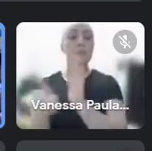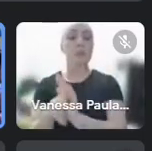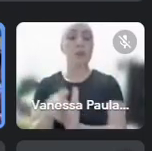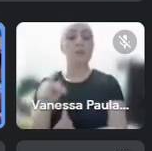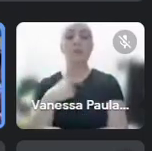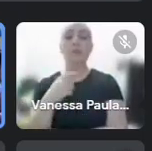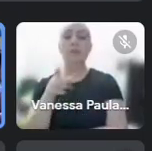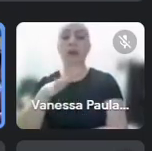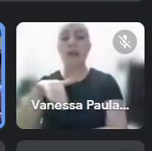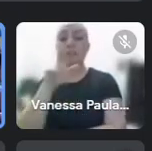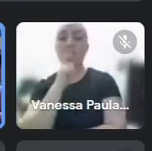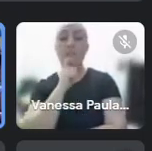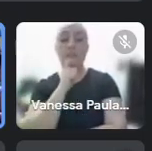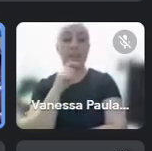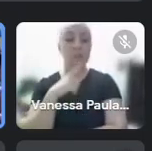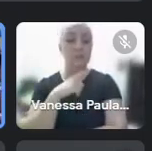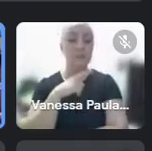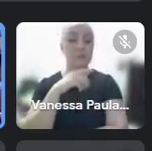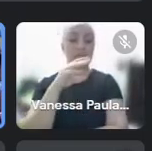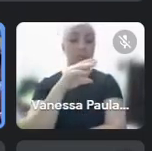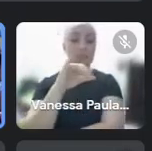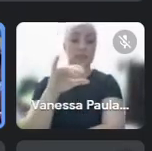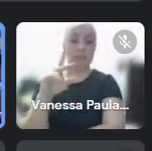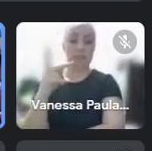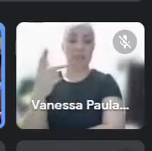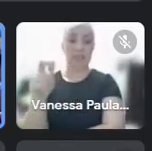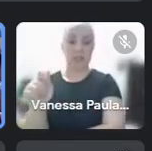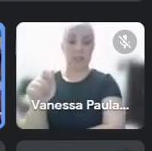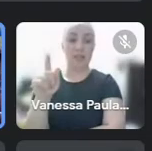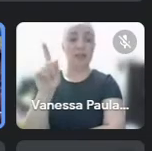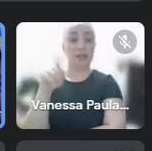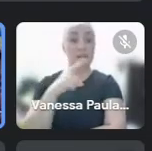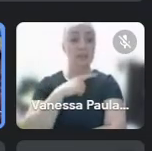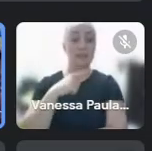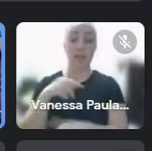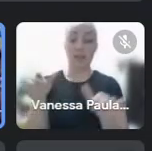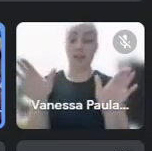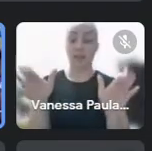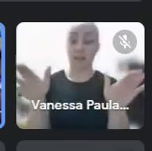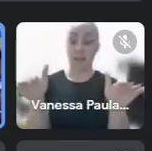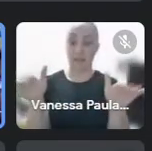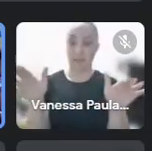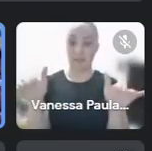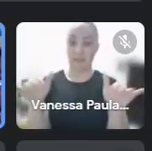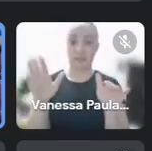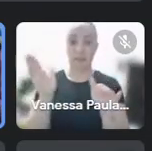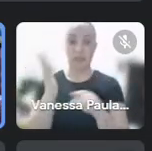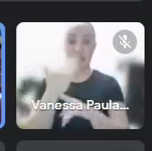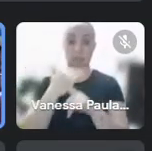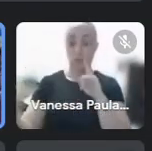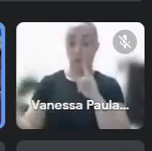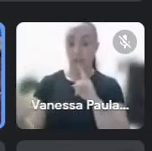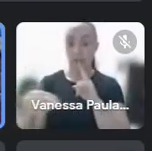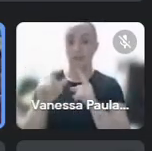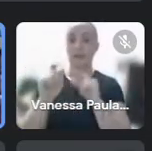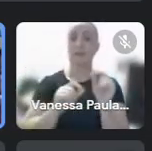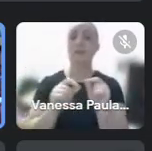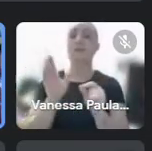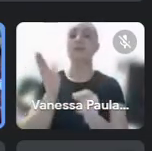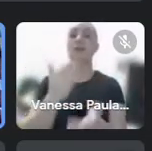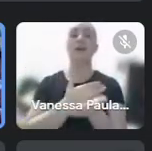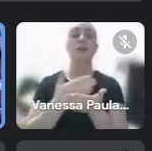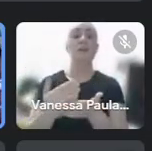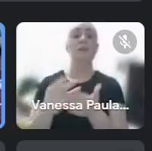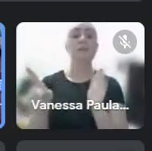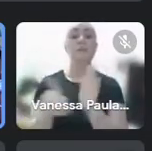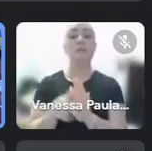ciclo apresentando descamação visível, as nadadeiras dilaceradas, e aí a gente conversou sobre a